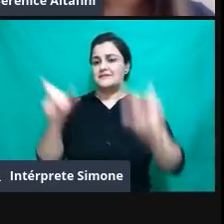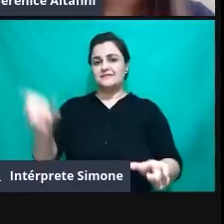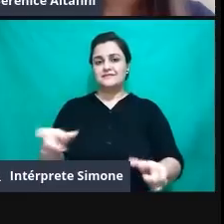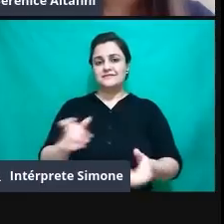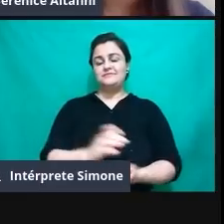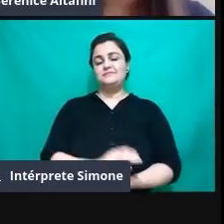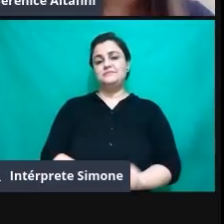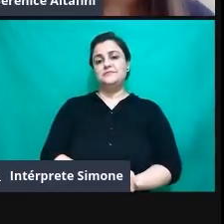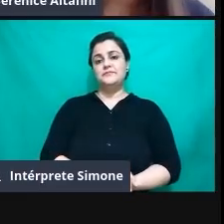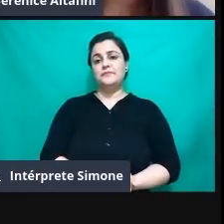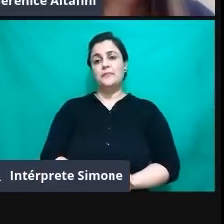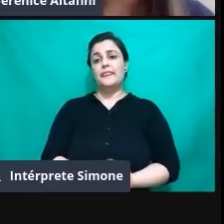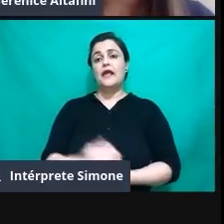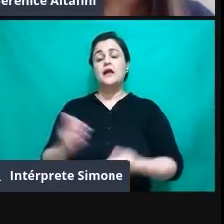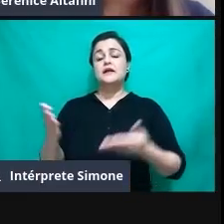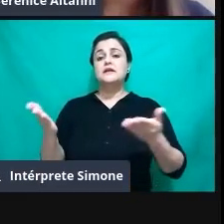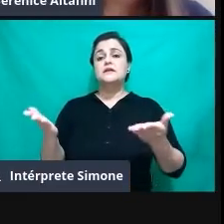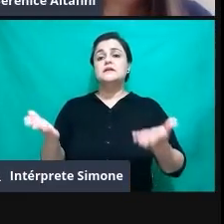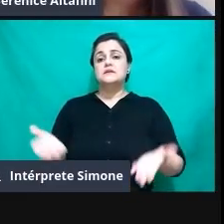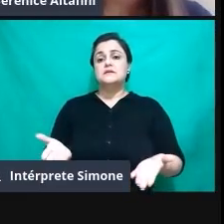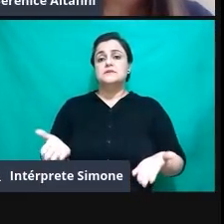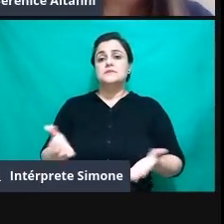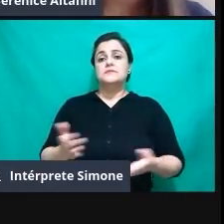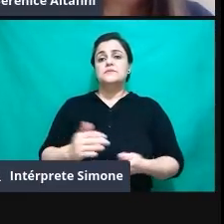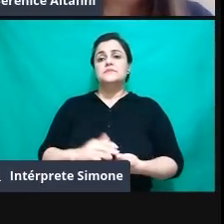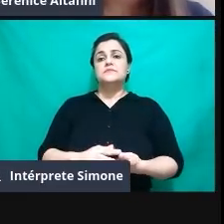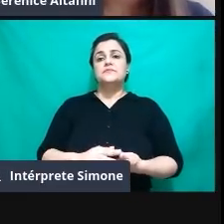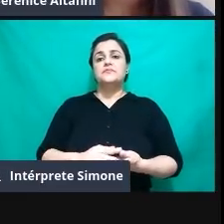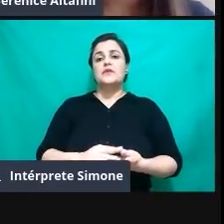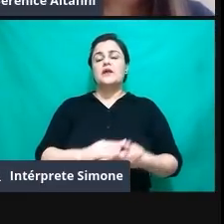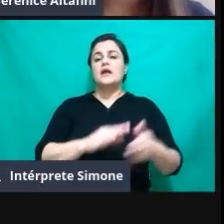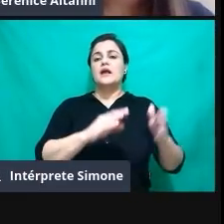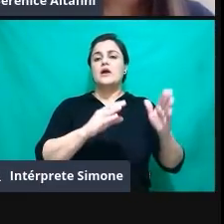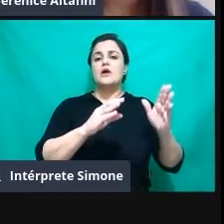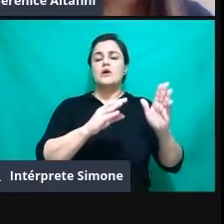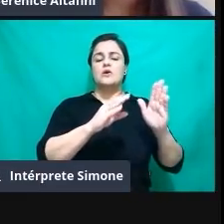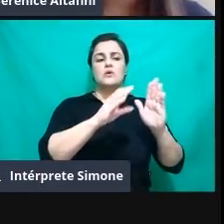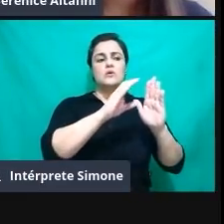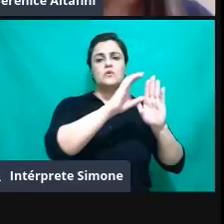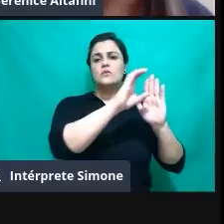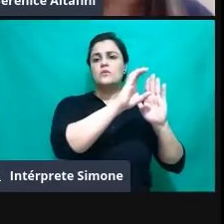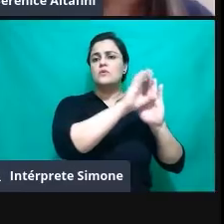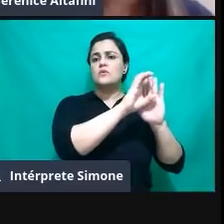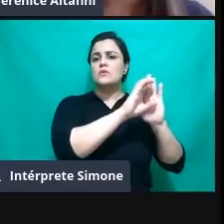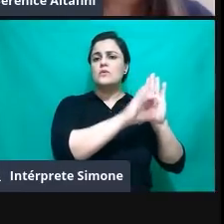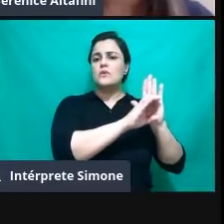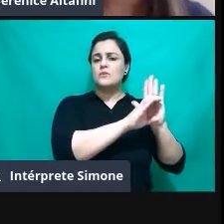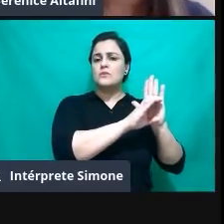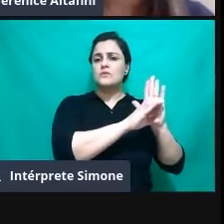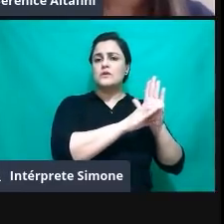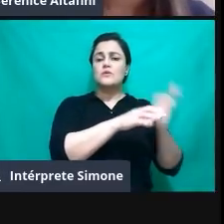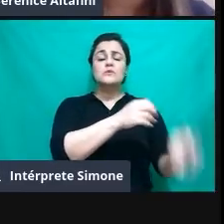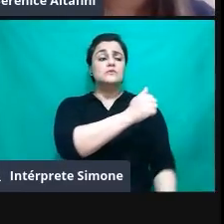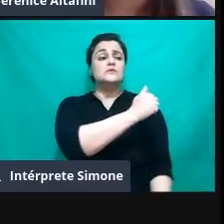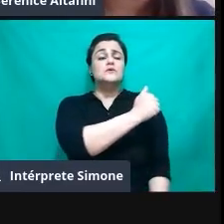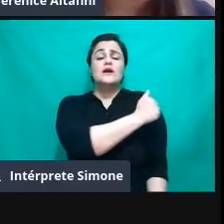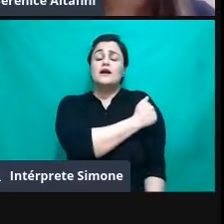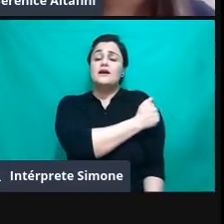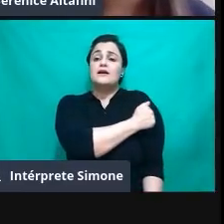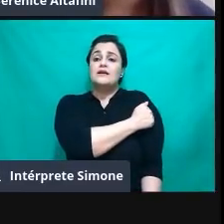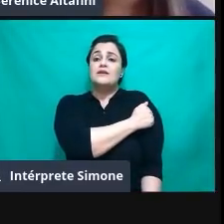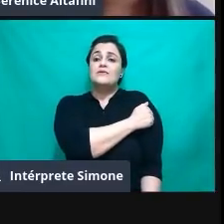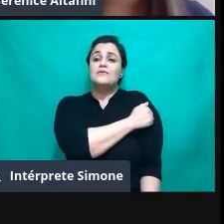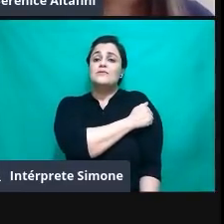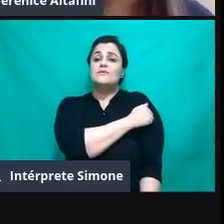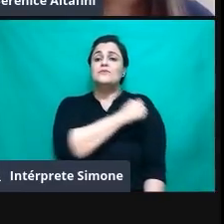nesse contexto aí, nós vemos que o aluno, ele aprende a refletir e traça também projetos